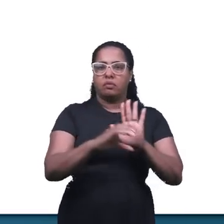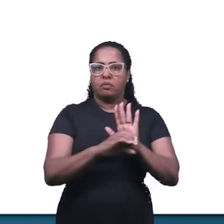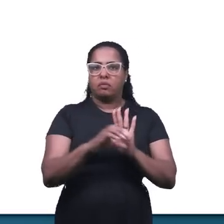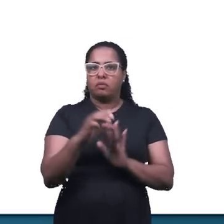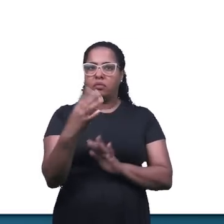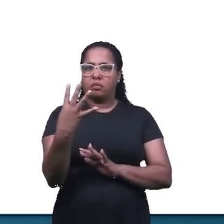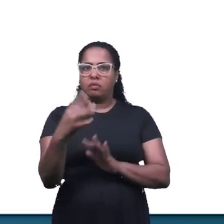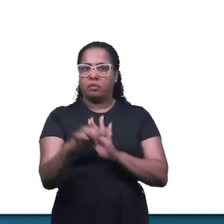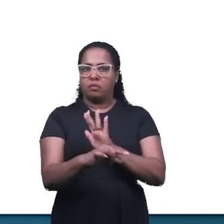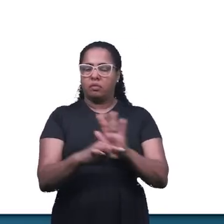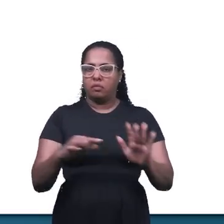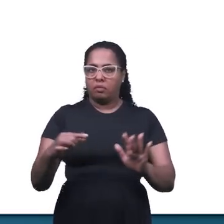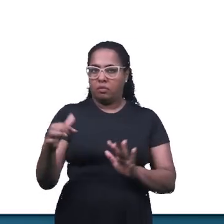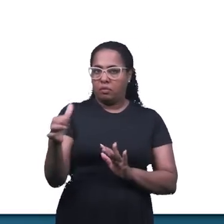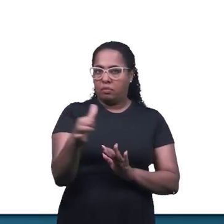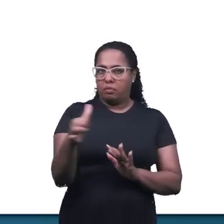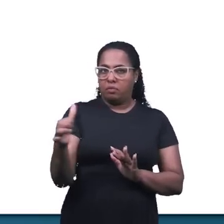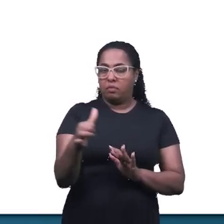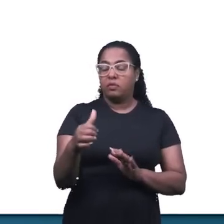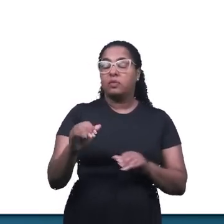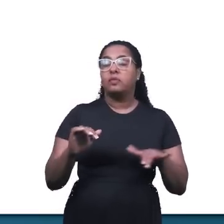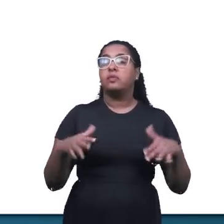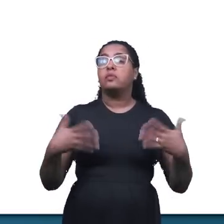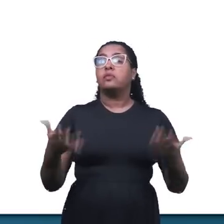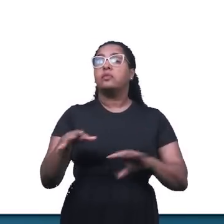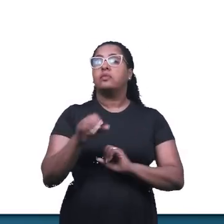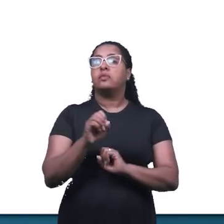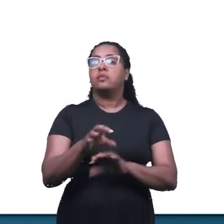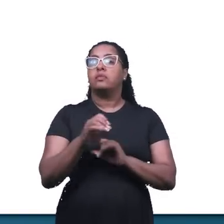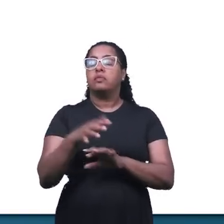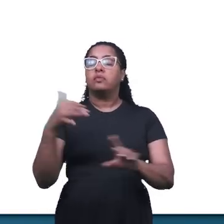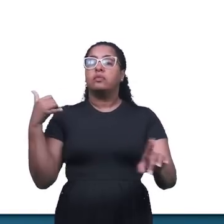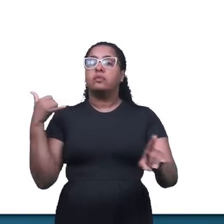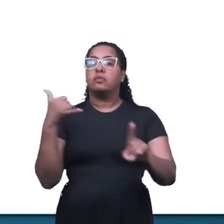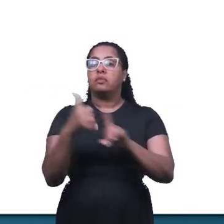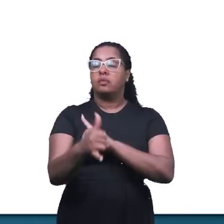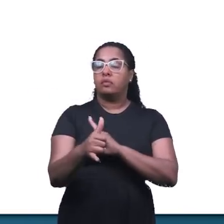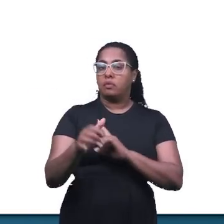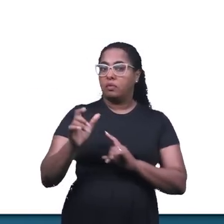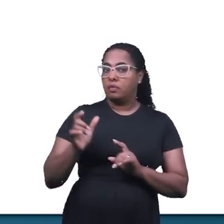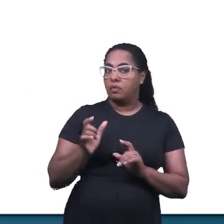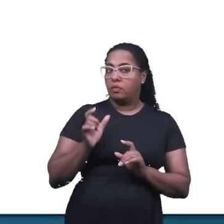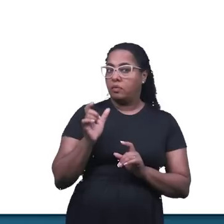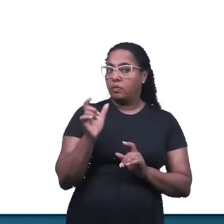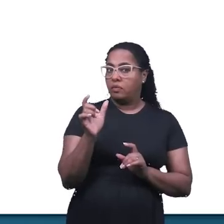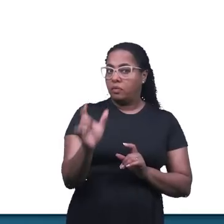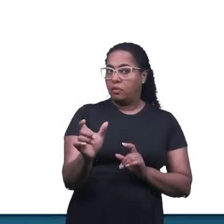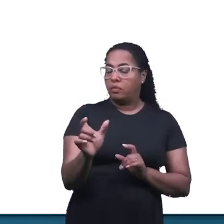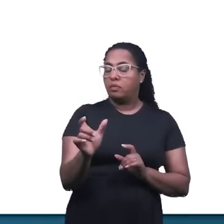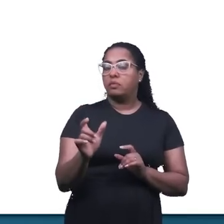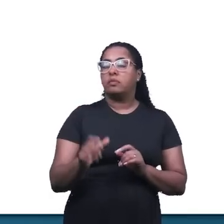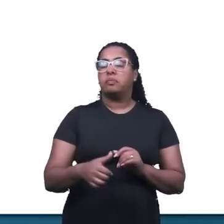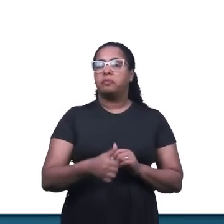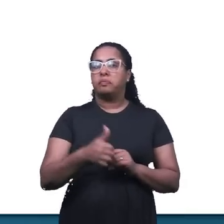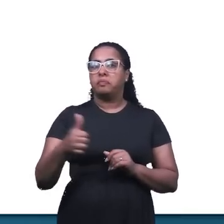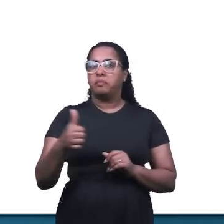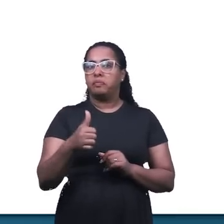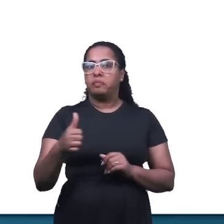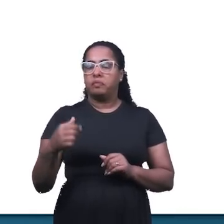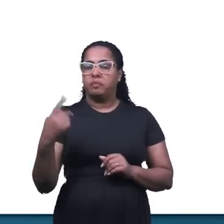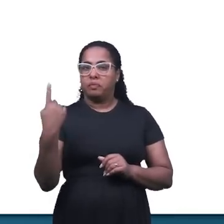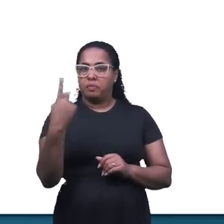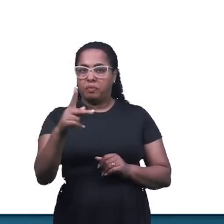capítulo 4, verso 1, qual a aplicação profética das seguintes expressões? A primeira expressão, o